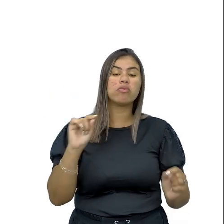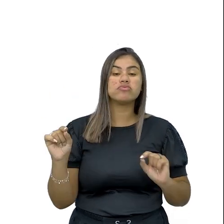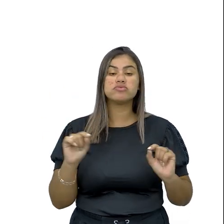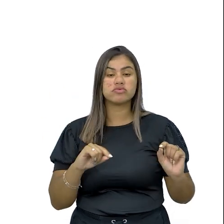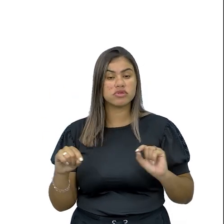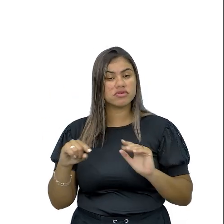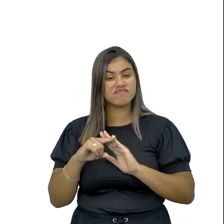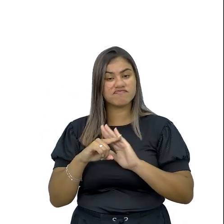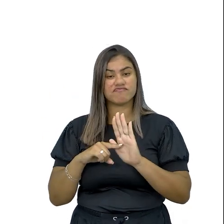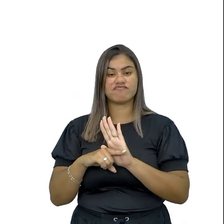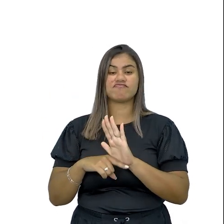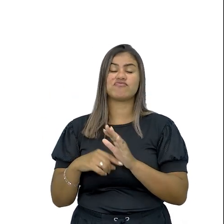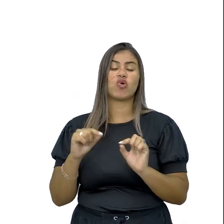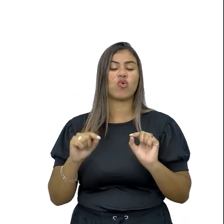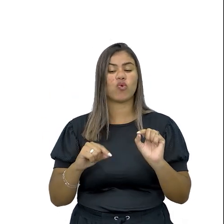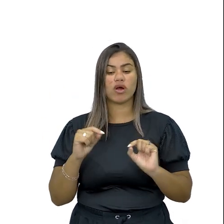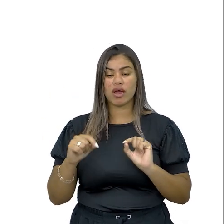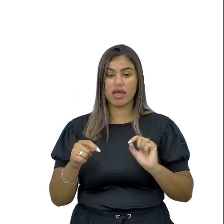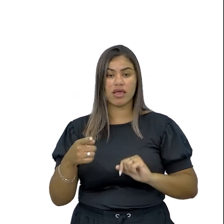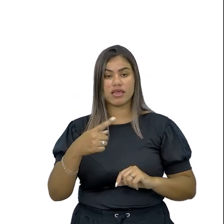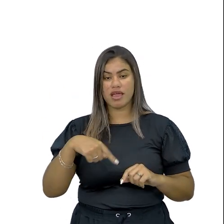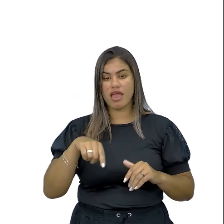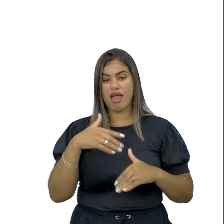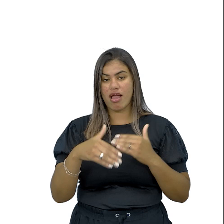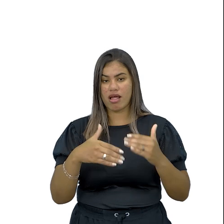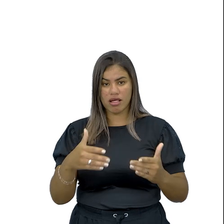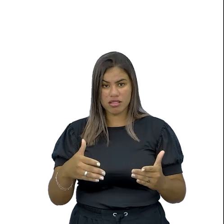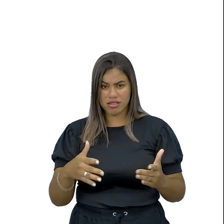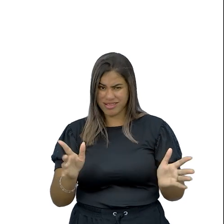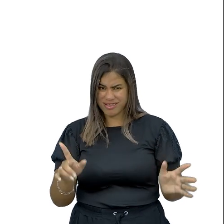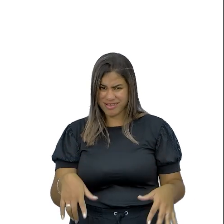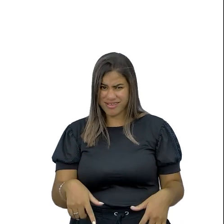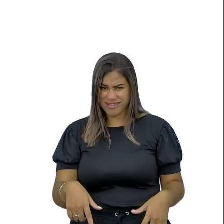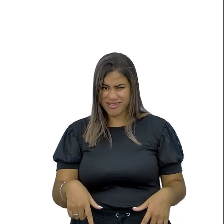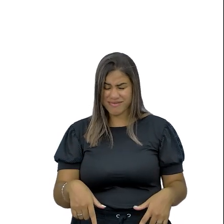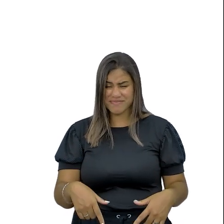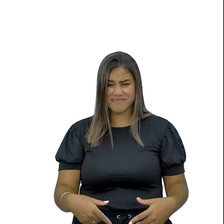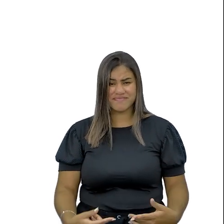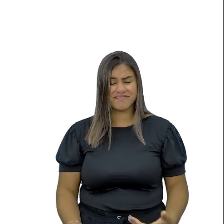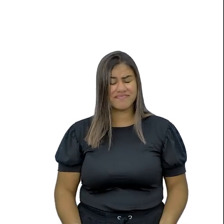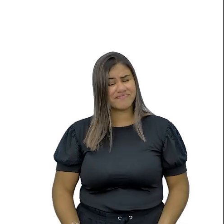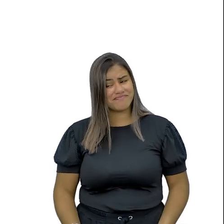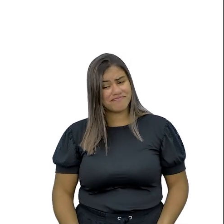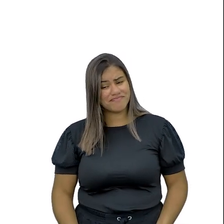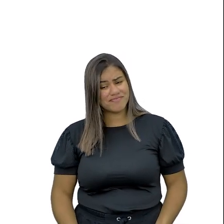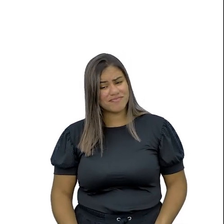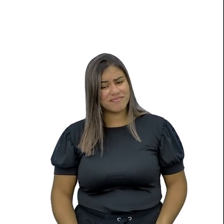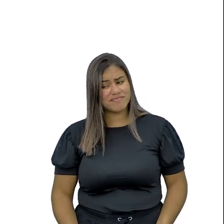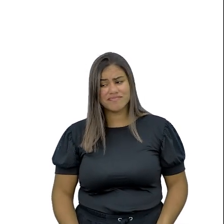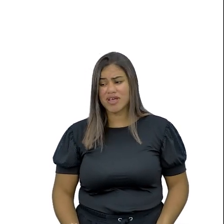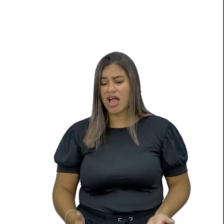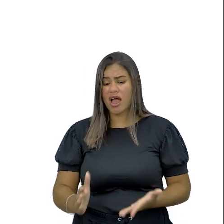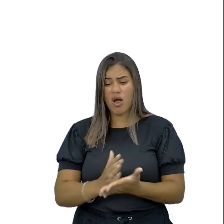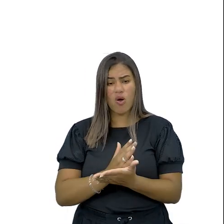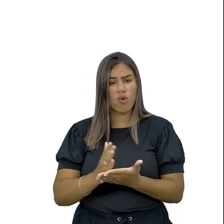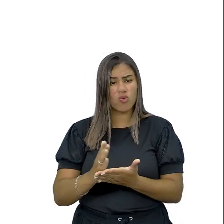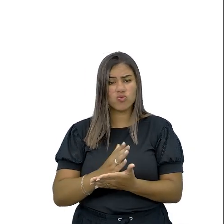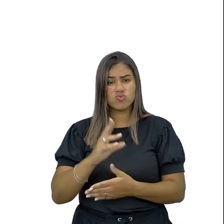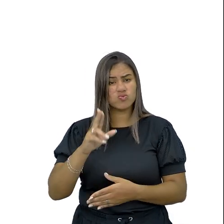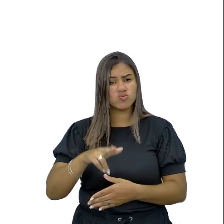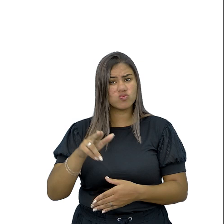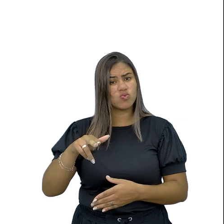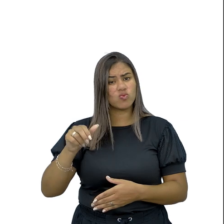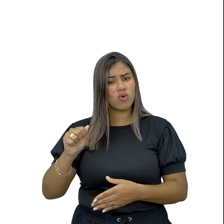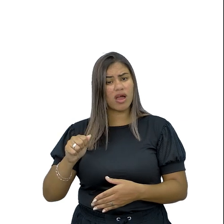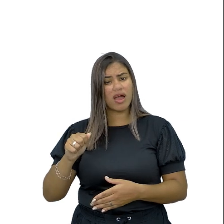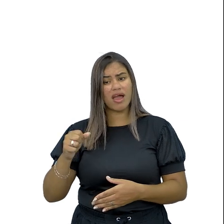querem investigar, e daí a gente vai fazer os desdobramentos. Pode ser que, de repente, eles nunca fizeram, é novo,